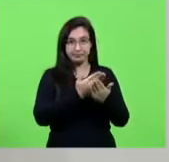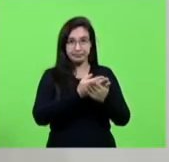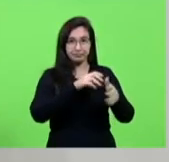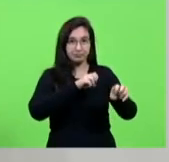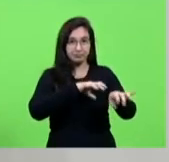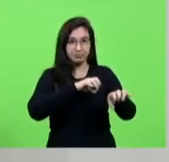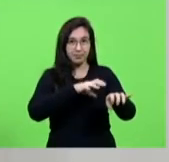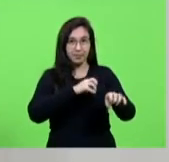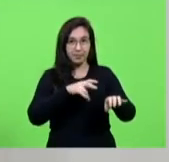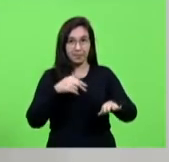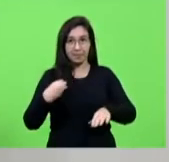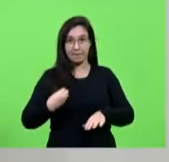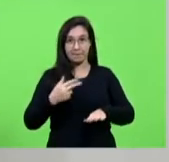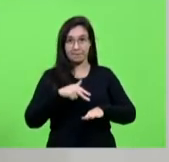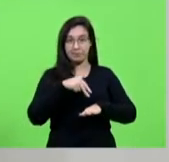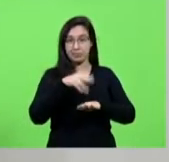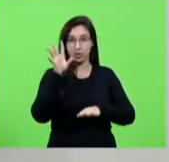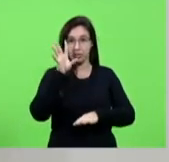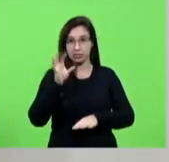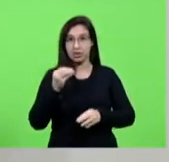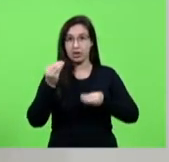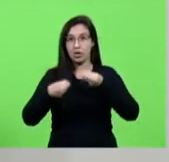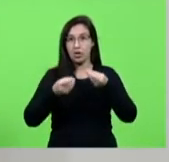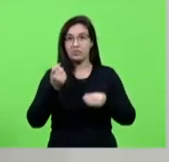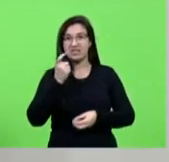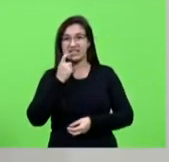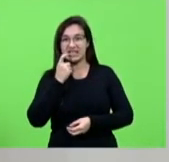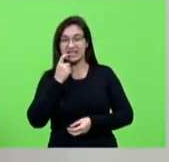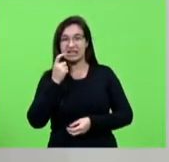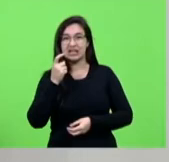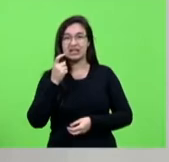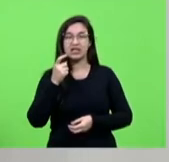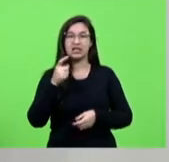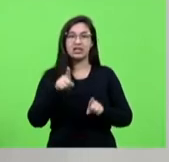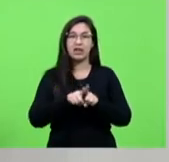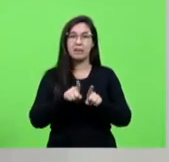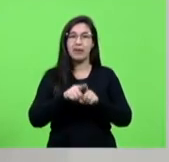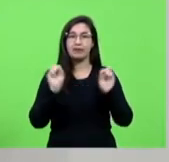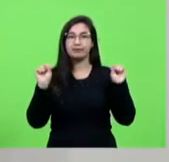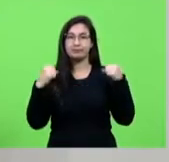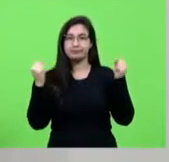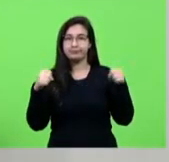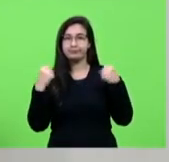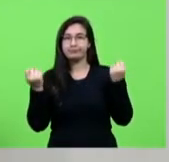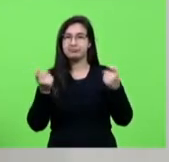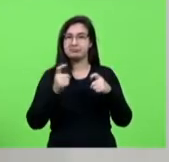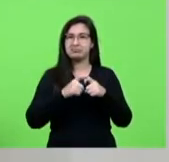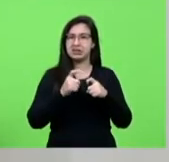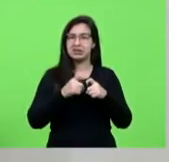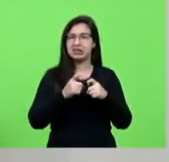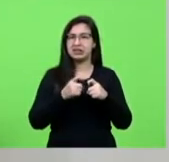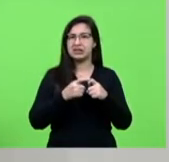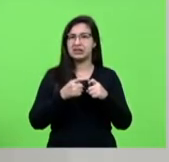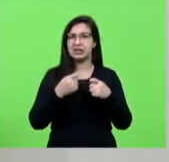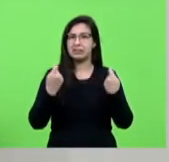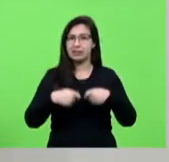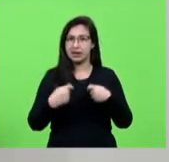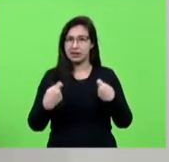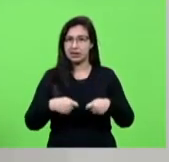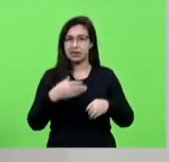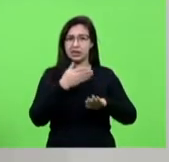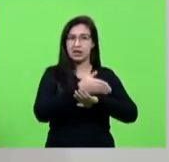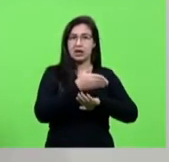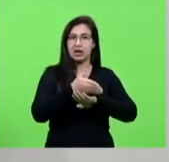as aulas de medicina, de odontologia, de fisioterapia e outras que precisam de aulas práticas, como é que